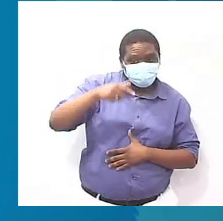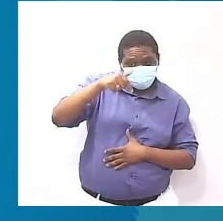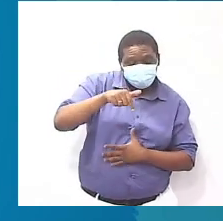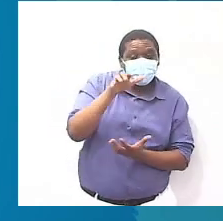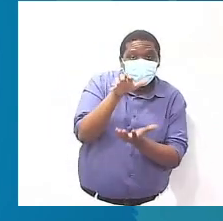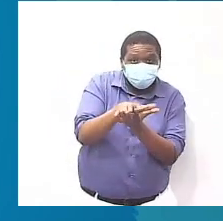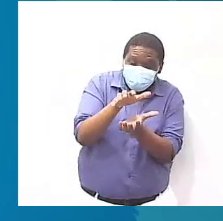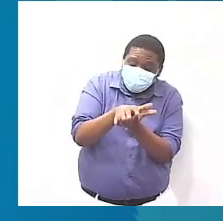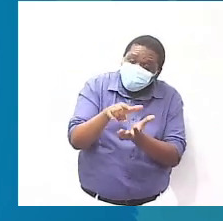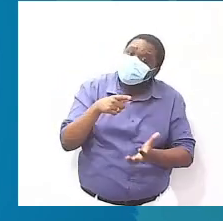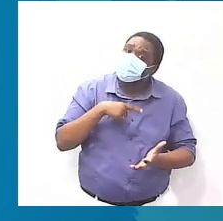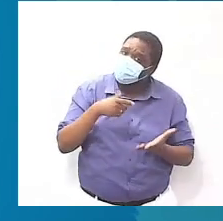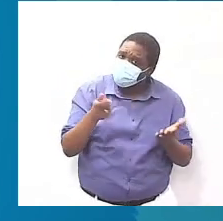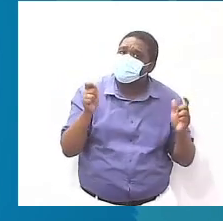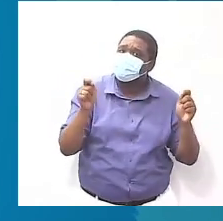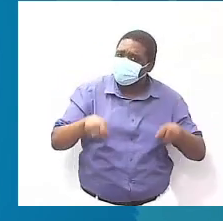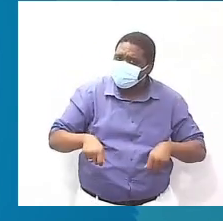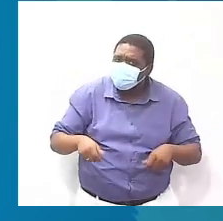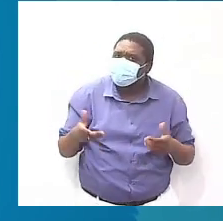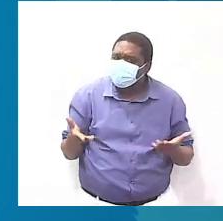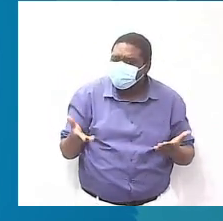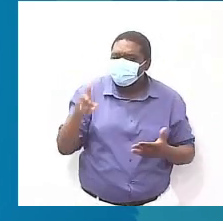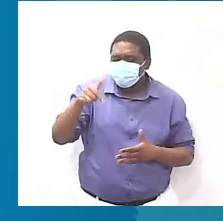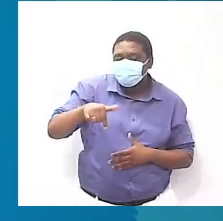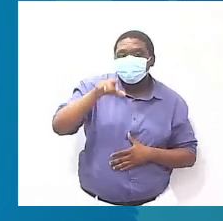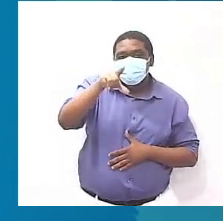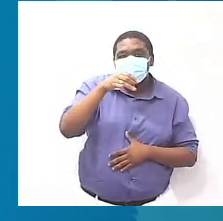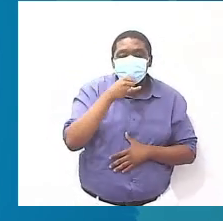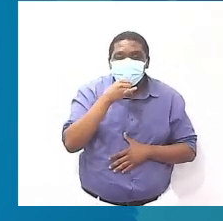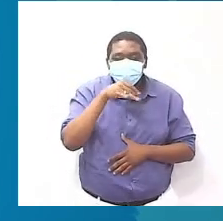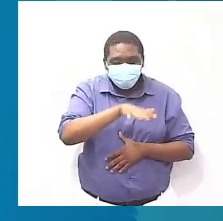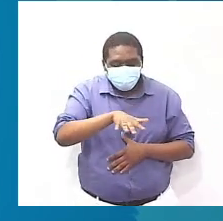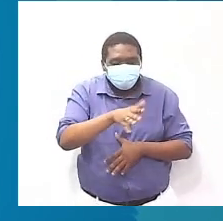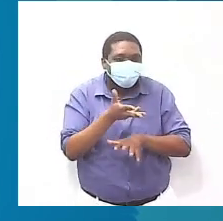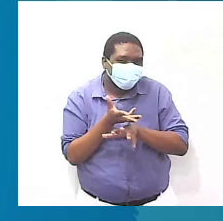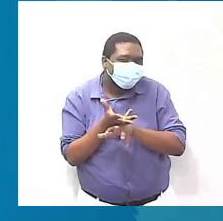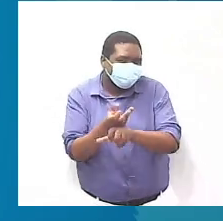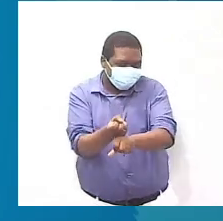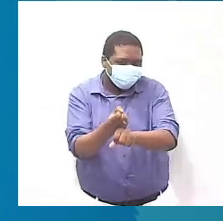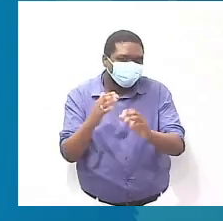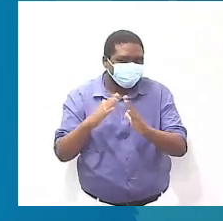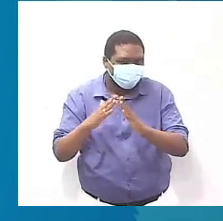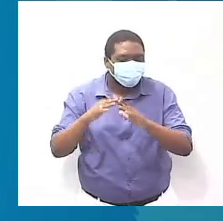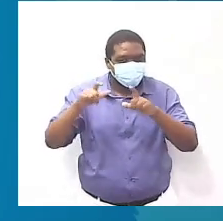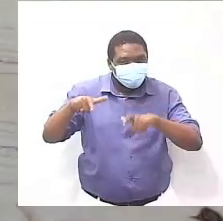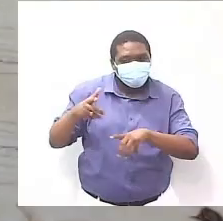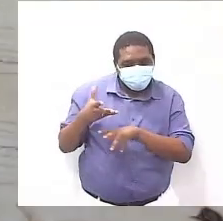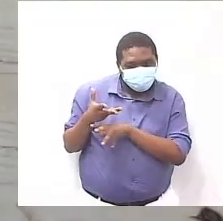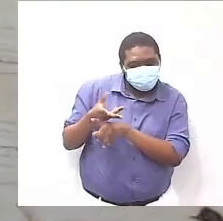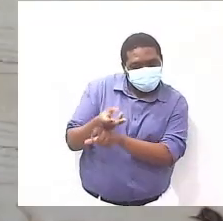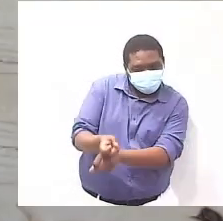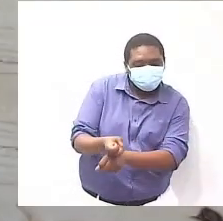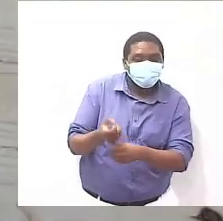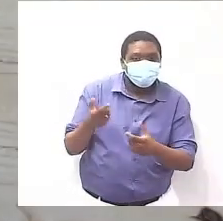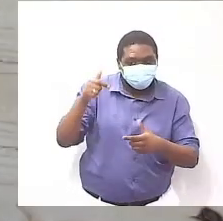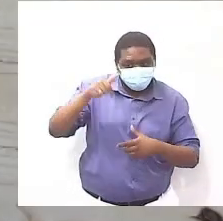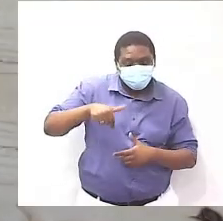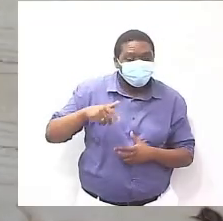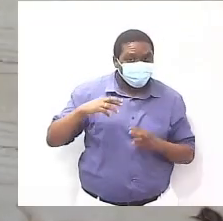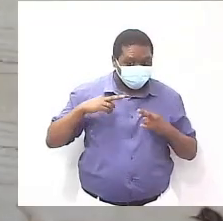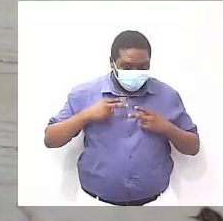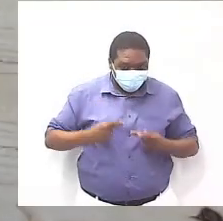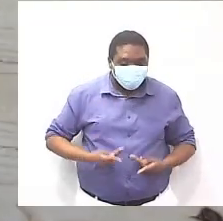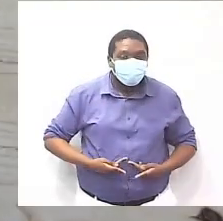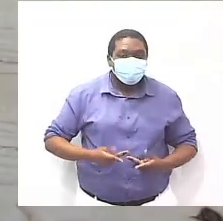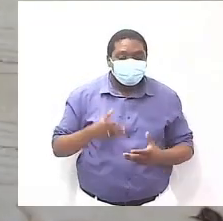tem parte disso. Você que está aí no sertão de Pernambuco, esse maravilhoso lugar, um calor humano muito